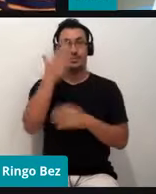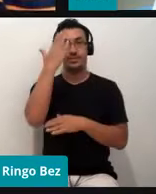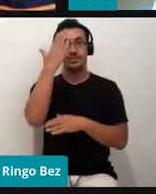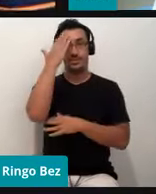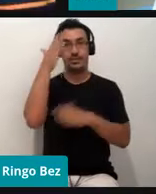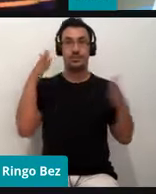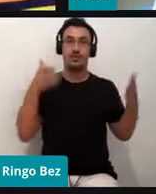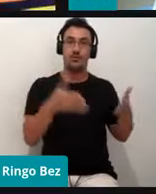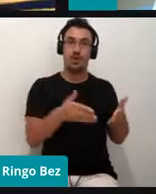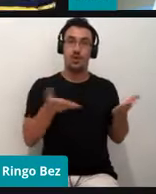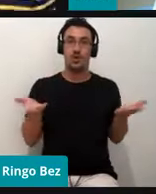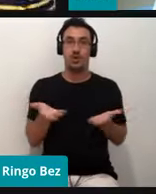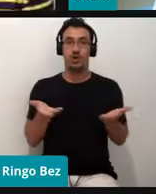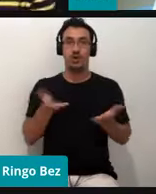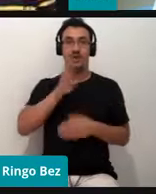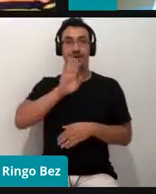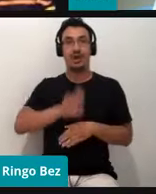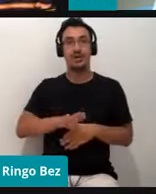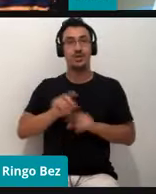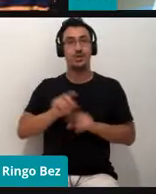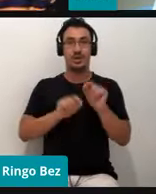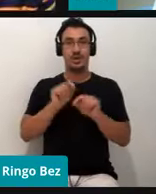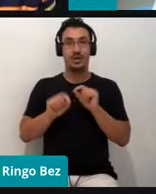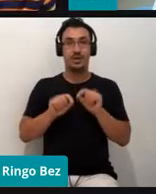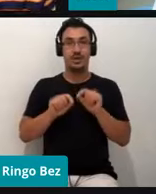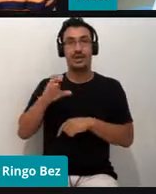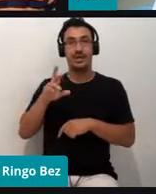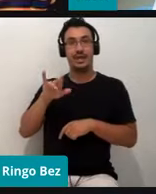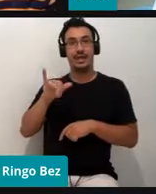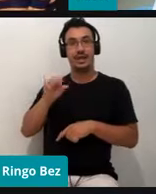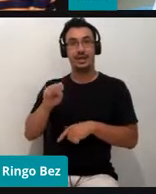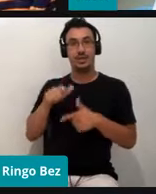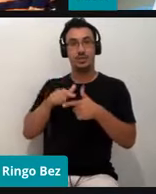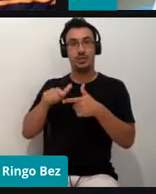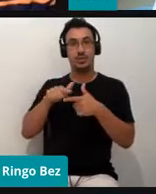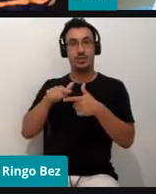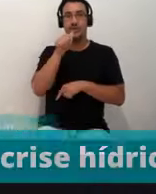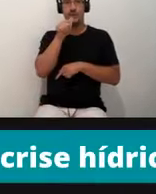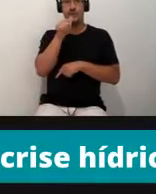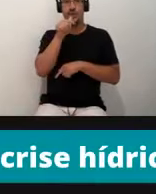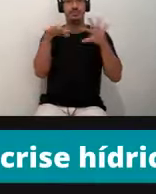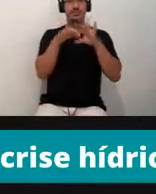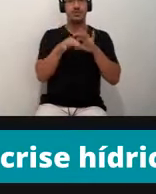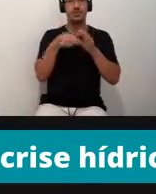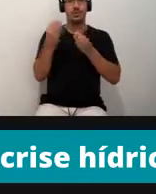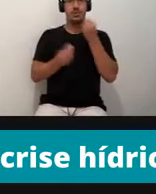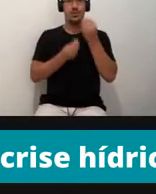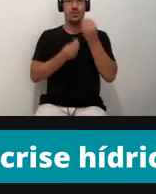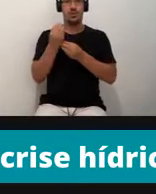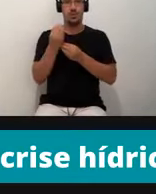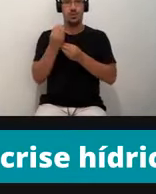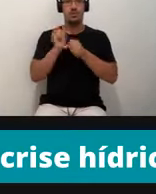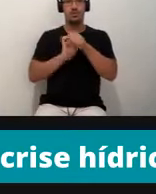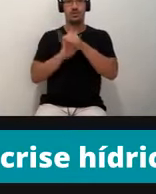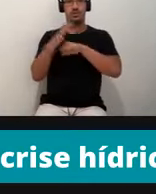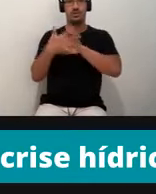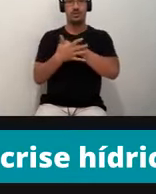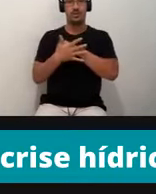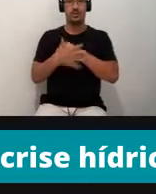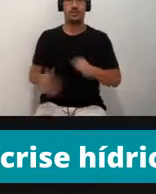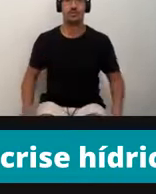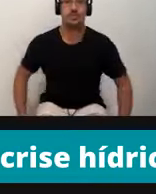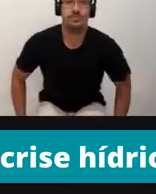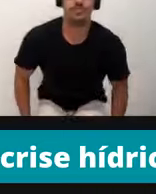de hoje, a questão da crise hídrica e a sua relação com a pandemia de coronavírus. Então, para